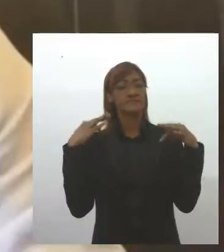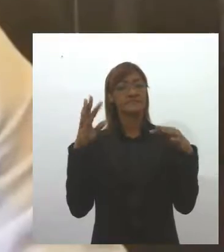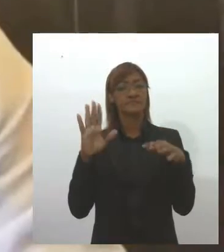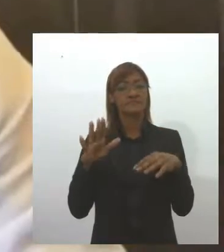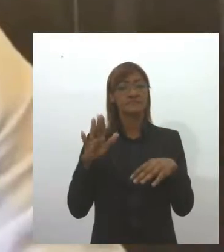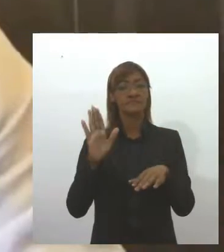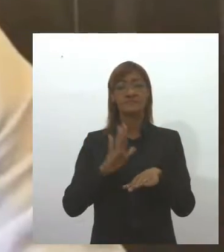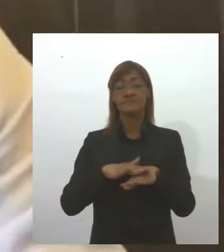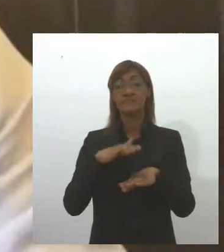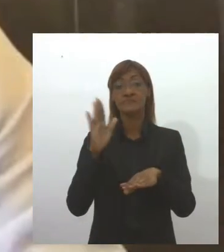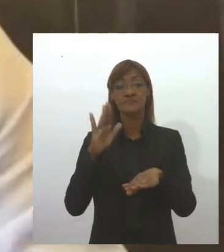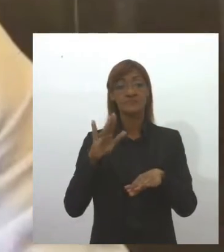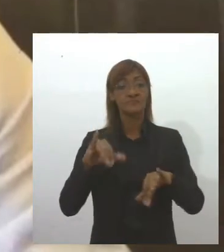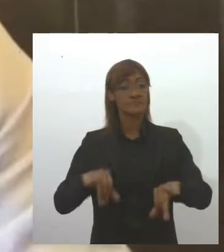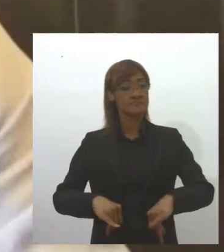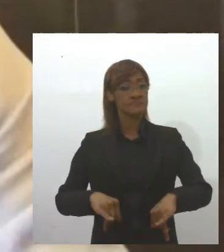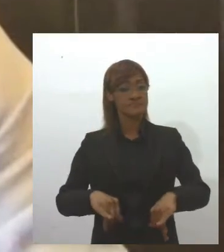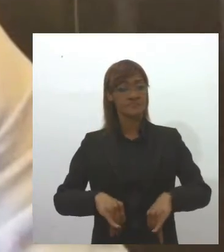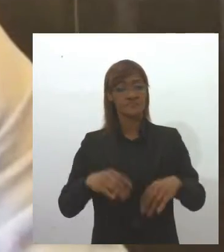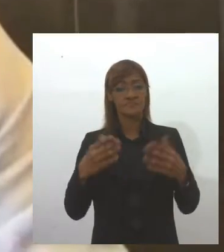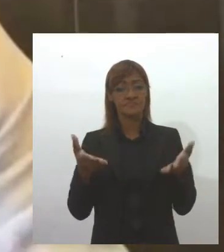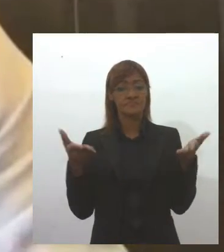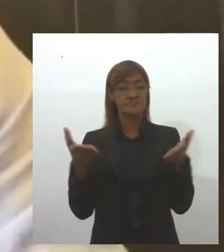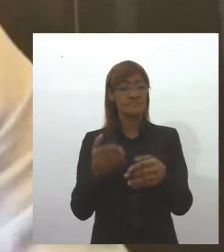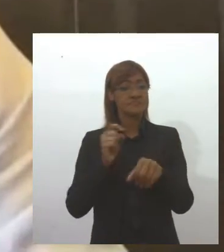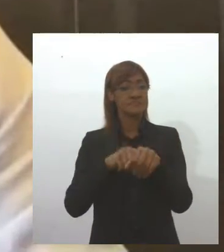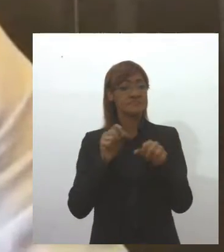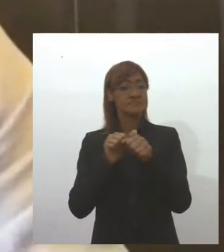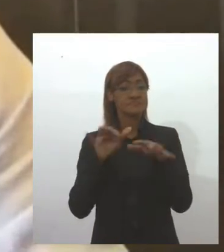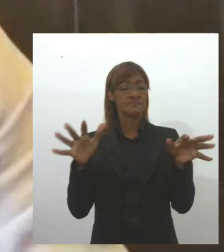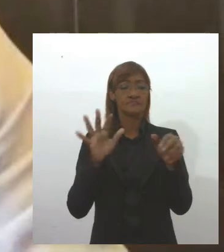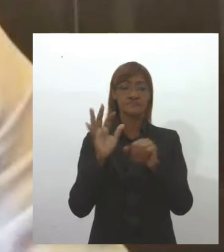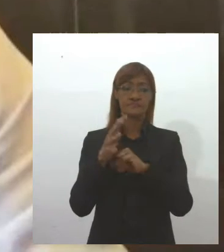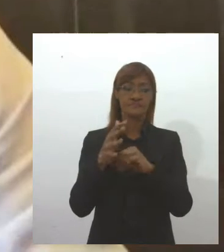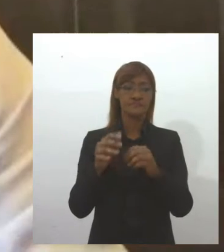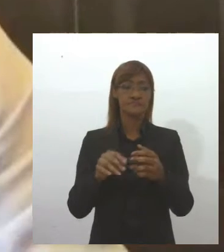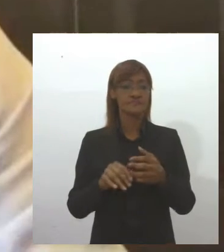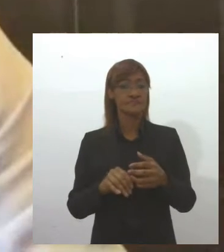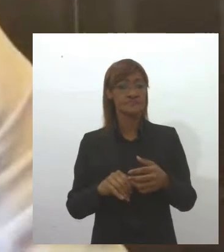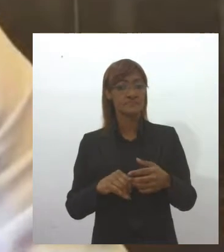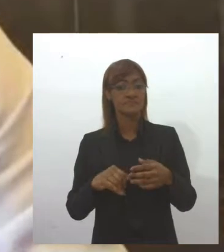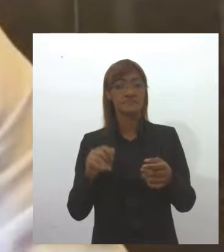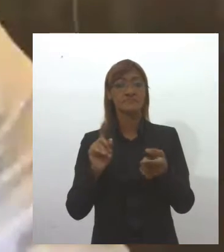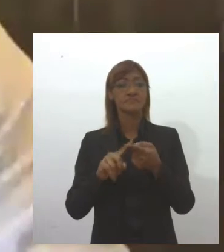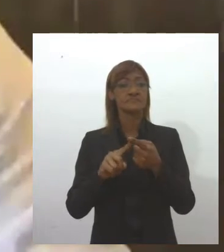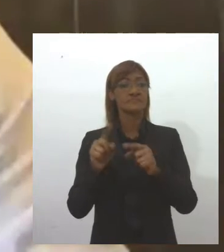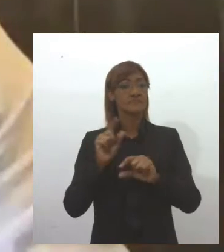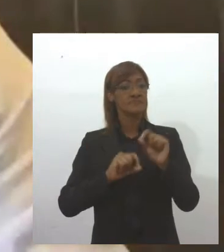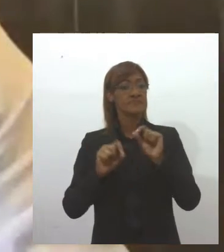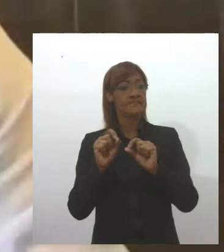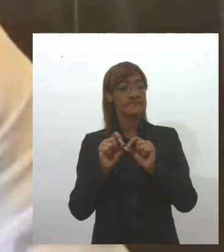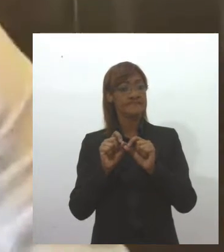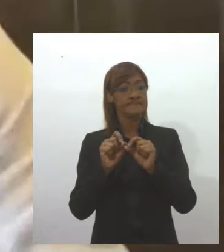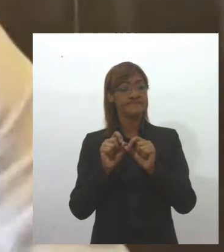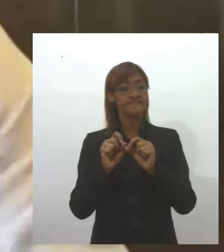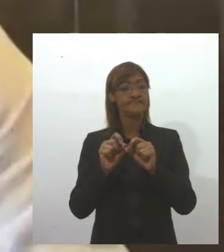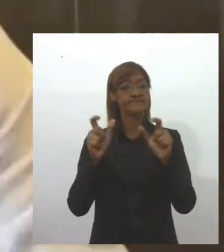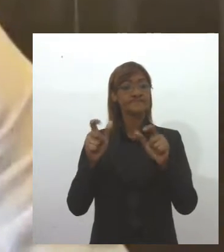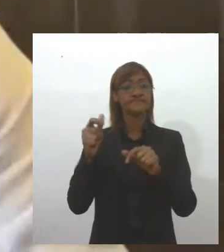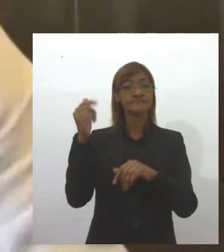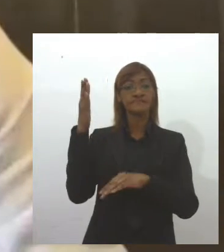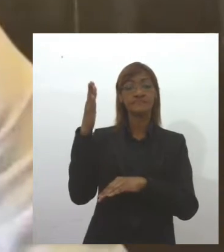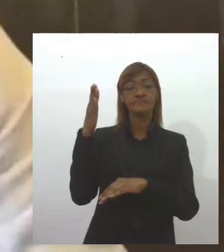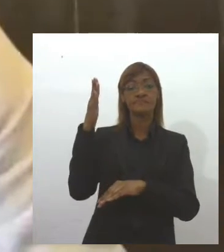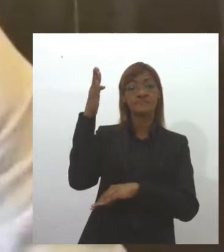afetados pela pandemia. Lá atrás, no pico da pandemia, no setor hoteleiro, chegamos